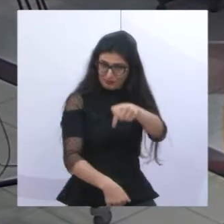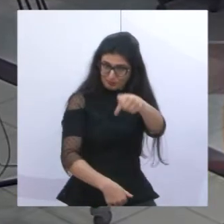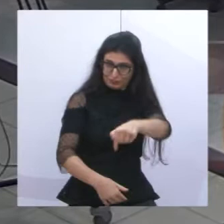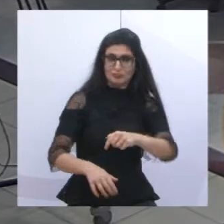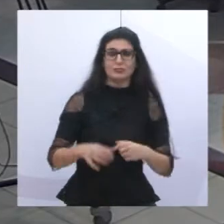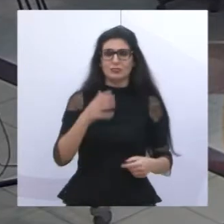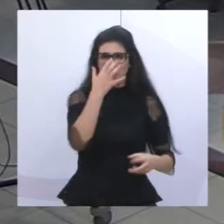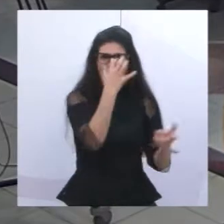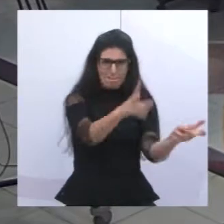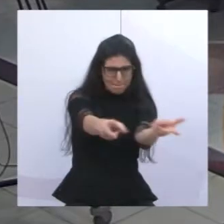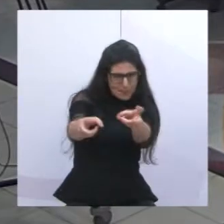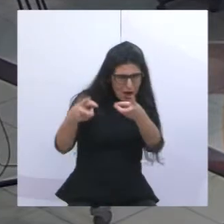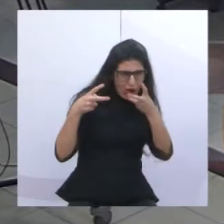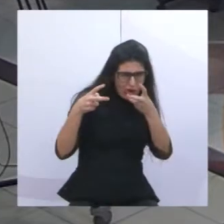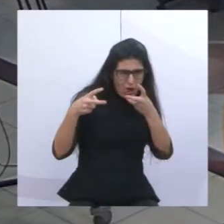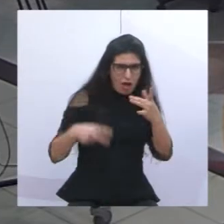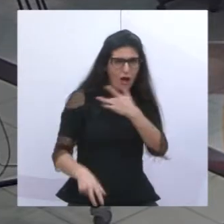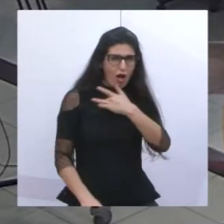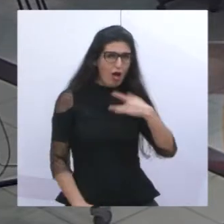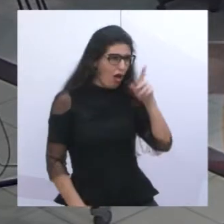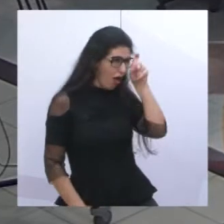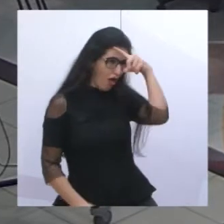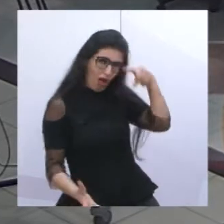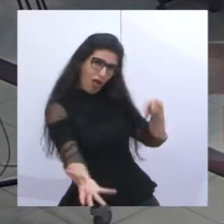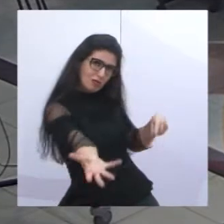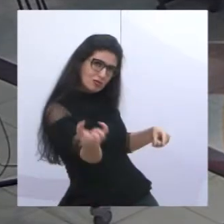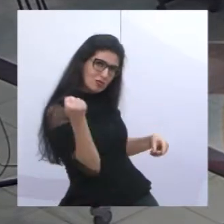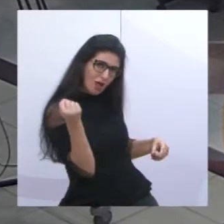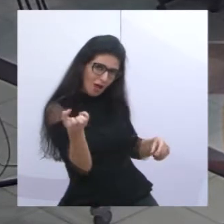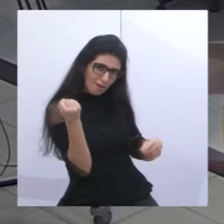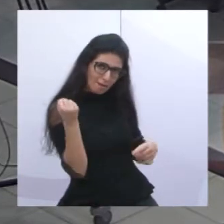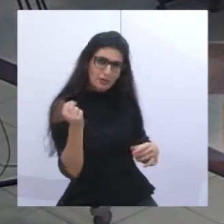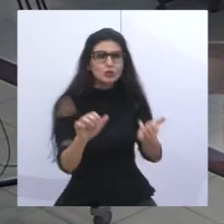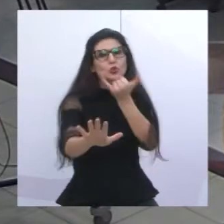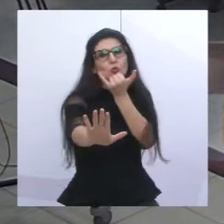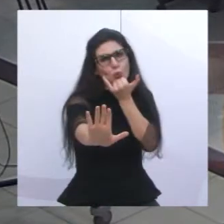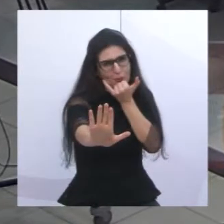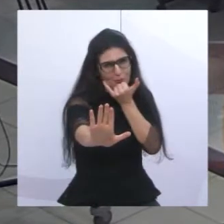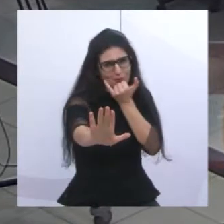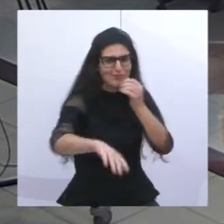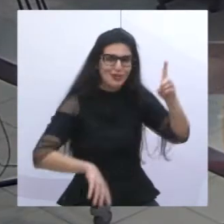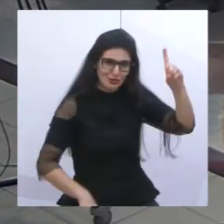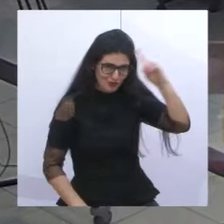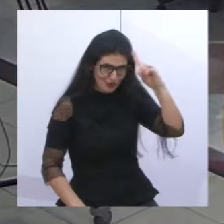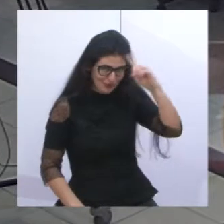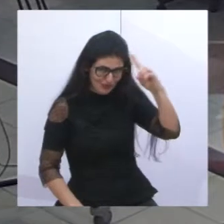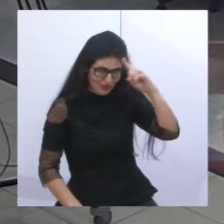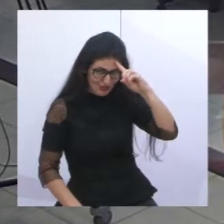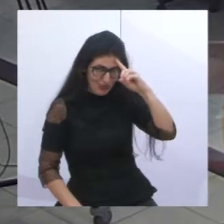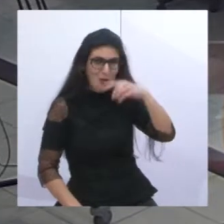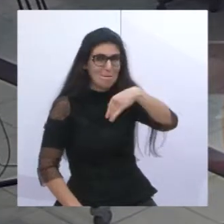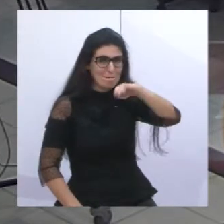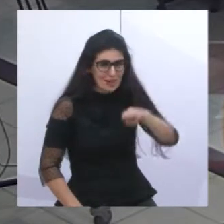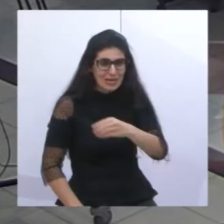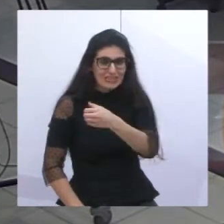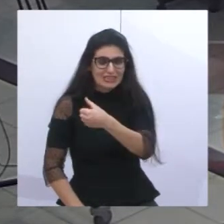Perceba que a saúde, ela recebe todos os dias mais de R$600